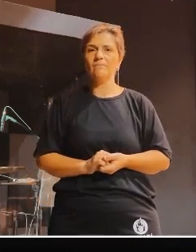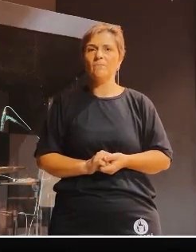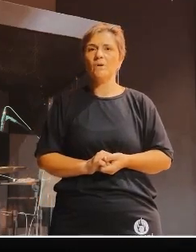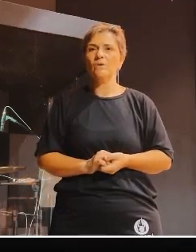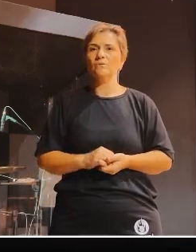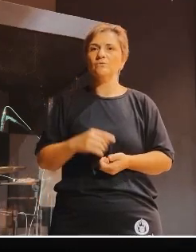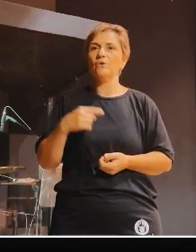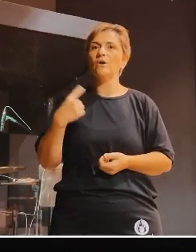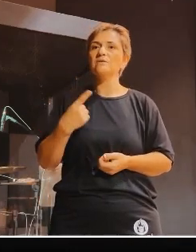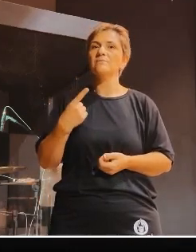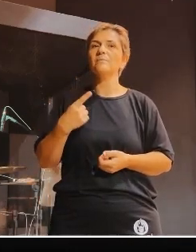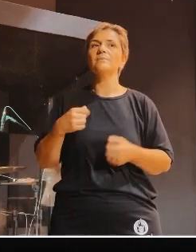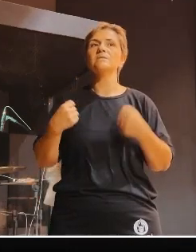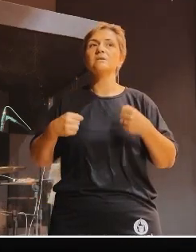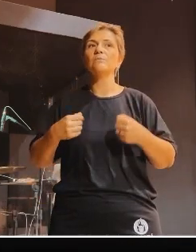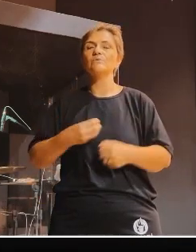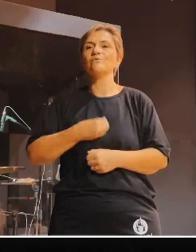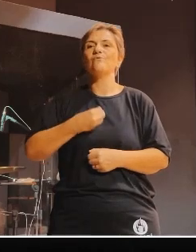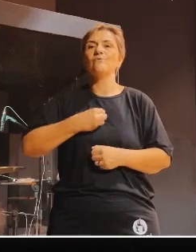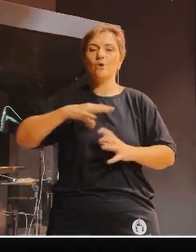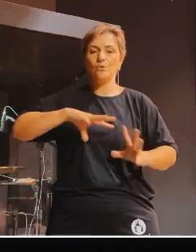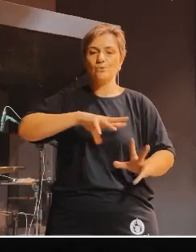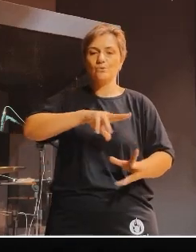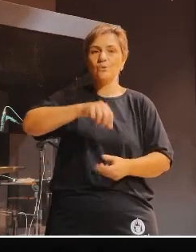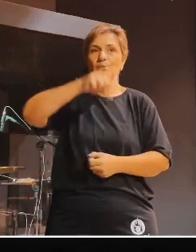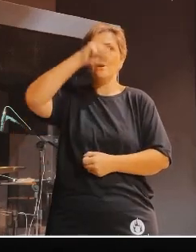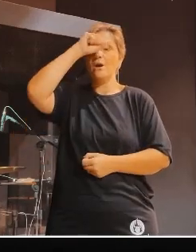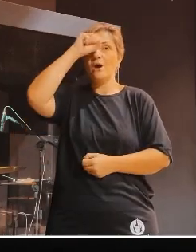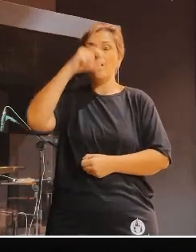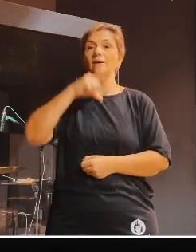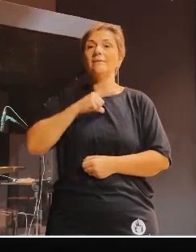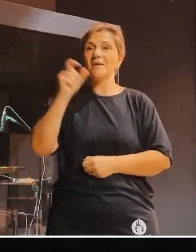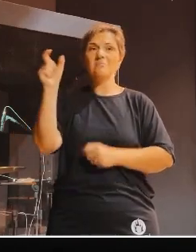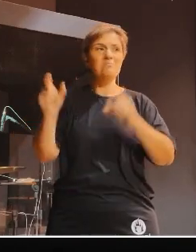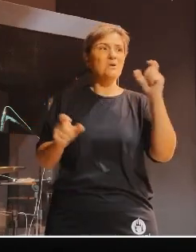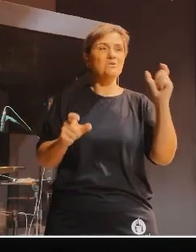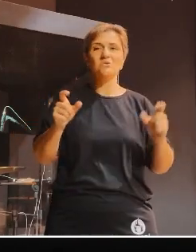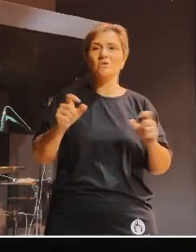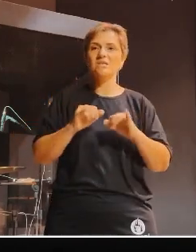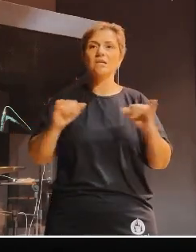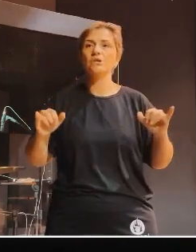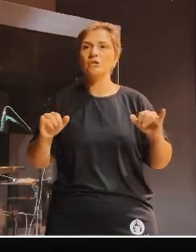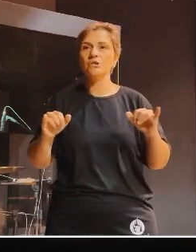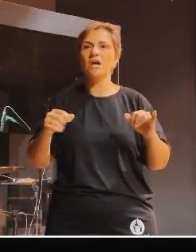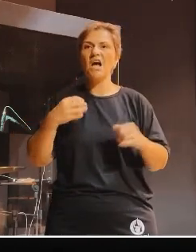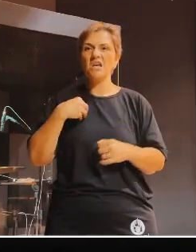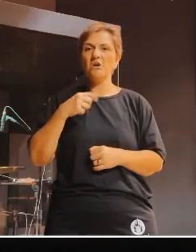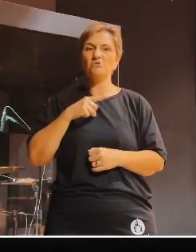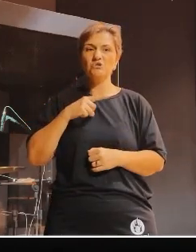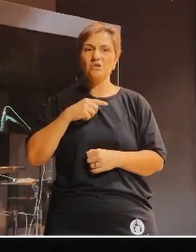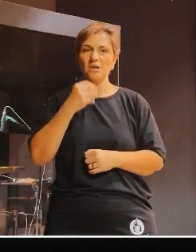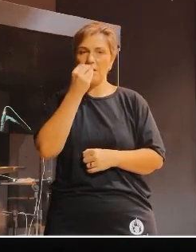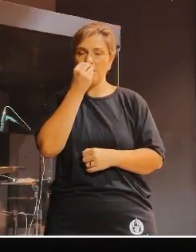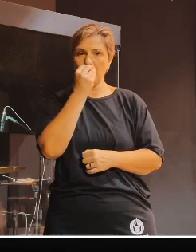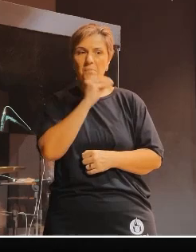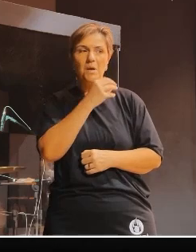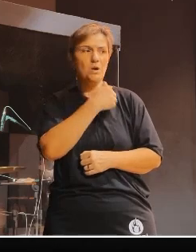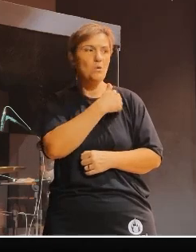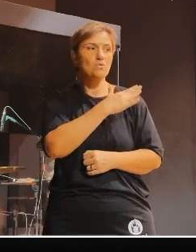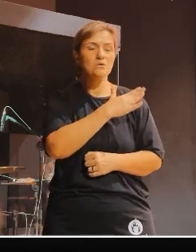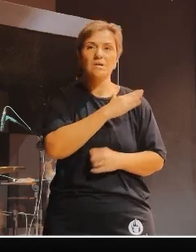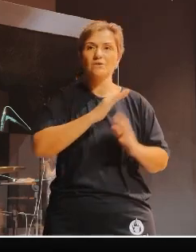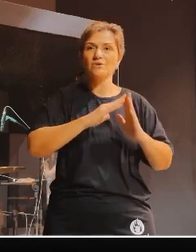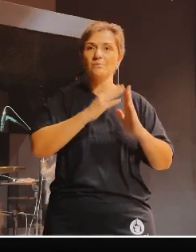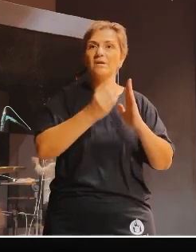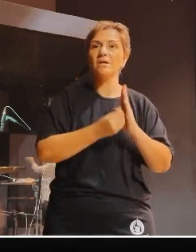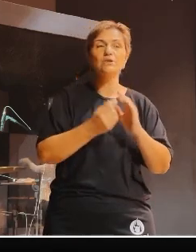tempo sobrenatural, onde as pessoas estão dizendo: eu tinha vários preconceitos com a igreja, mas eu estou vendo as